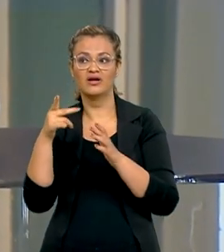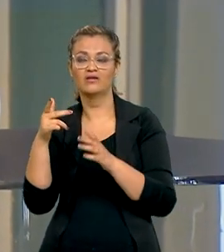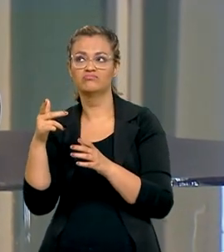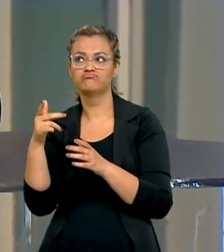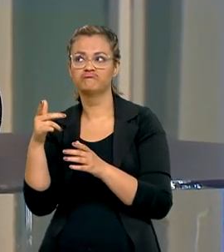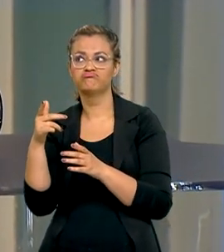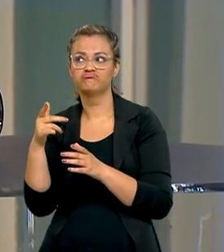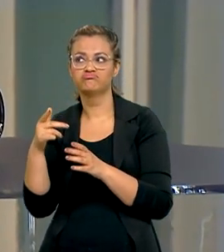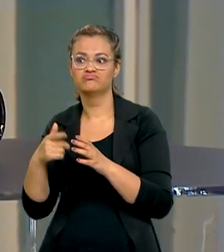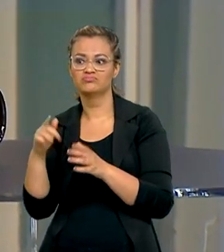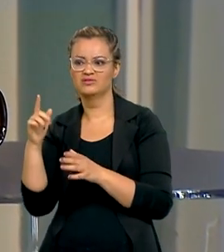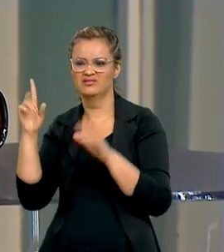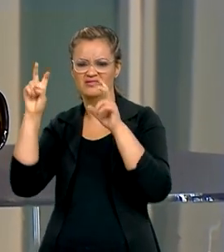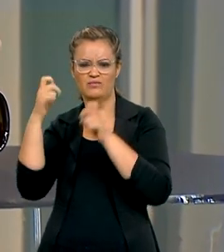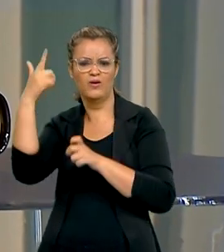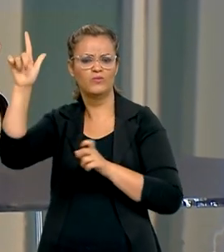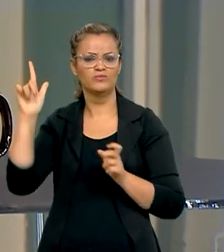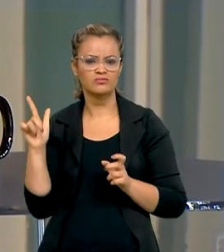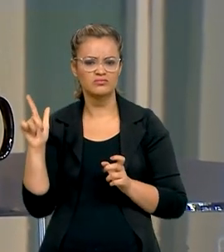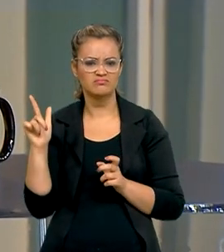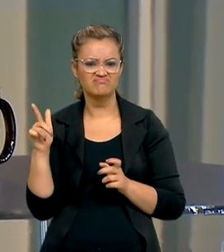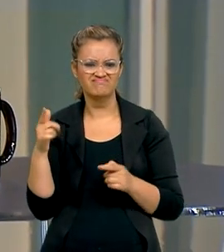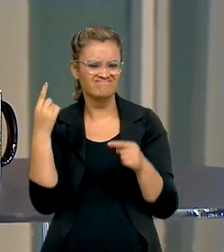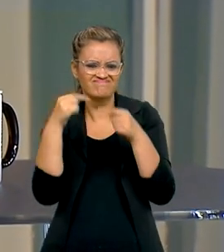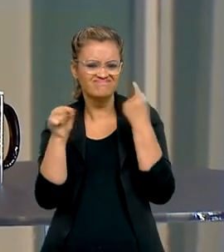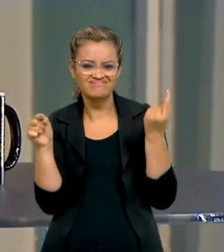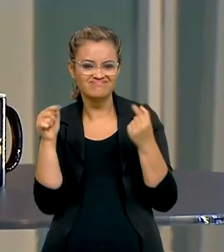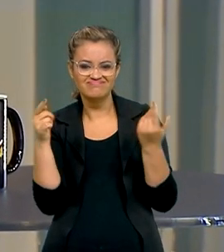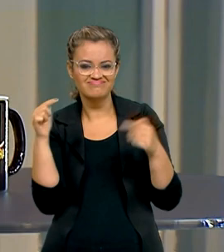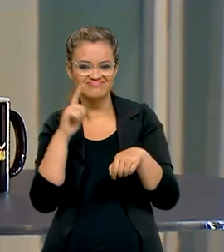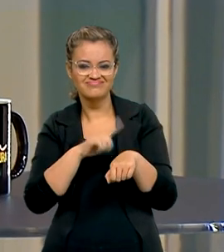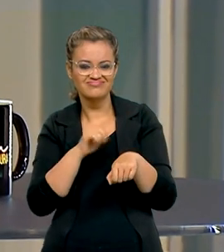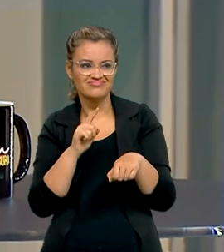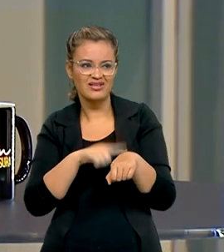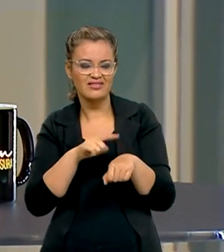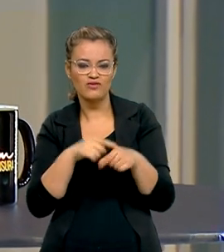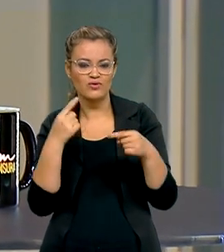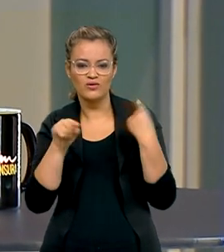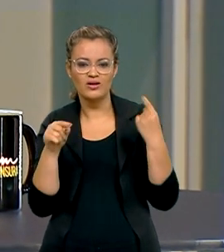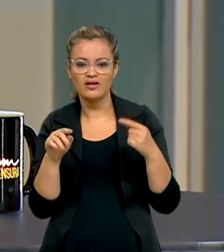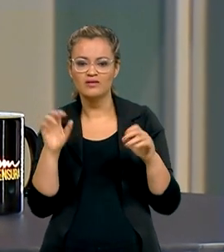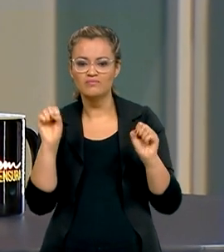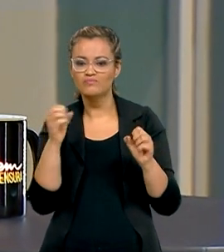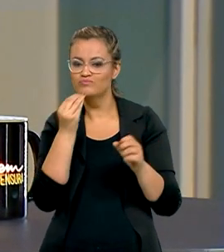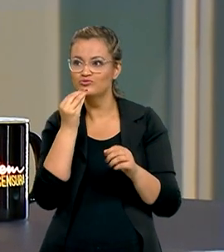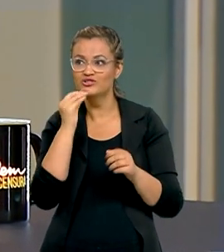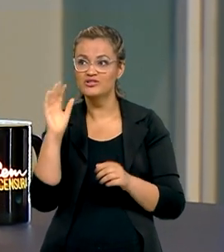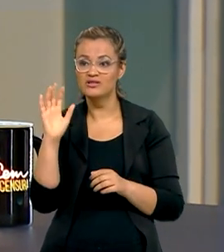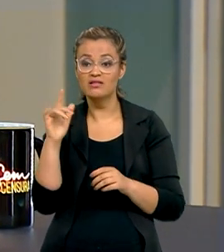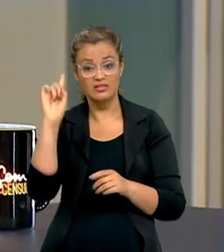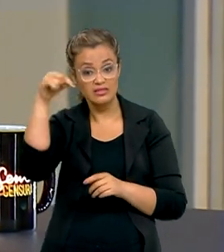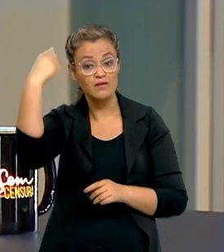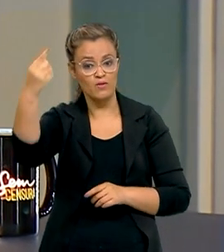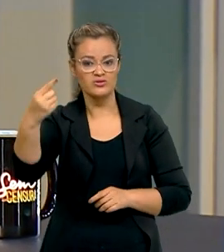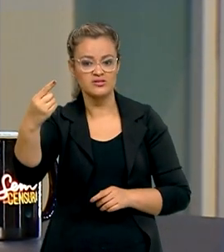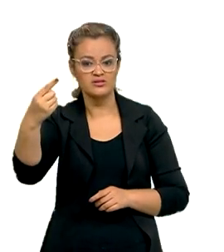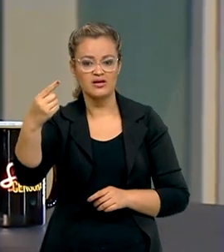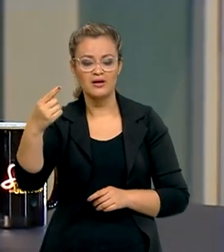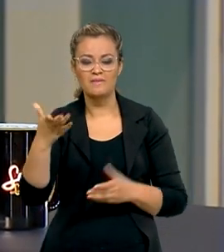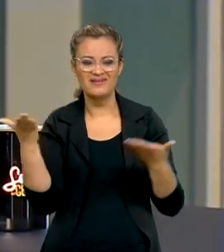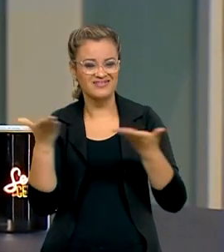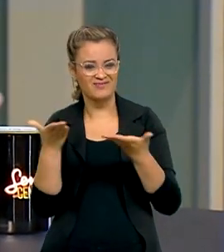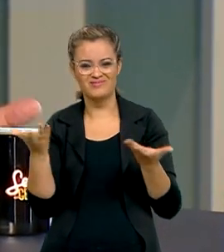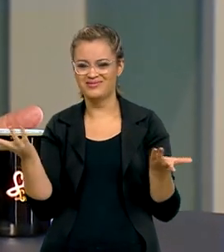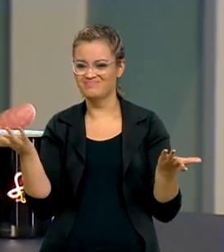que era inoportuna, que poderia acontecer, mas não agora, que nós estamos em plena pandemia.